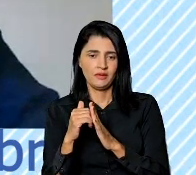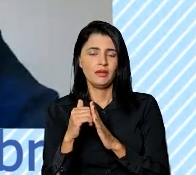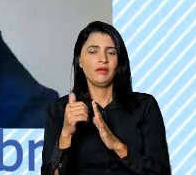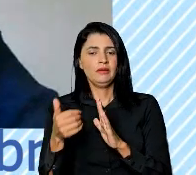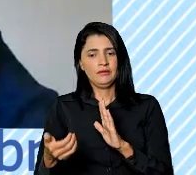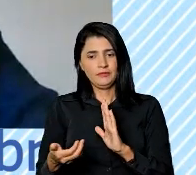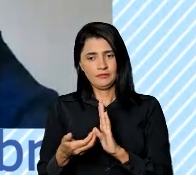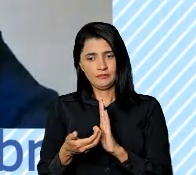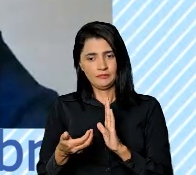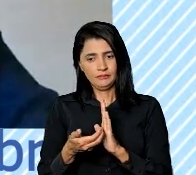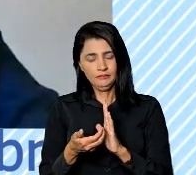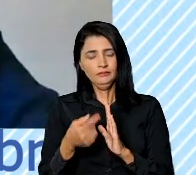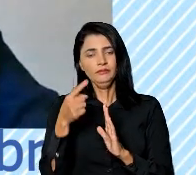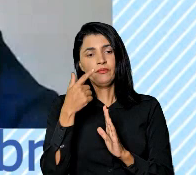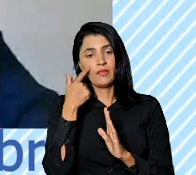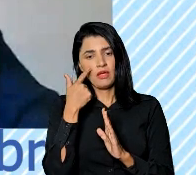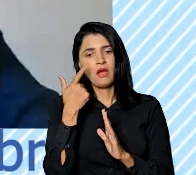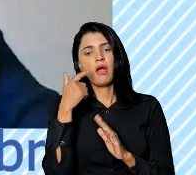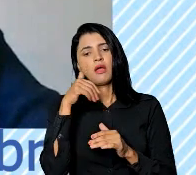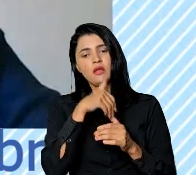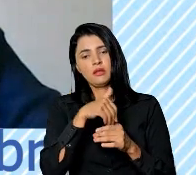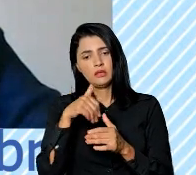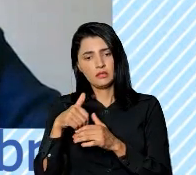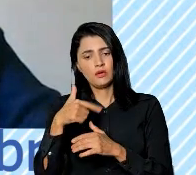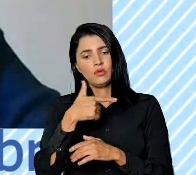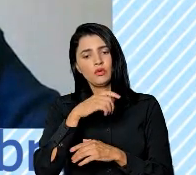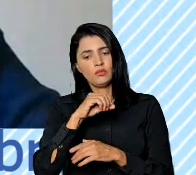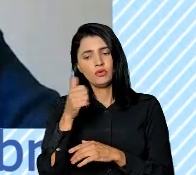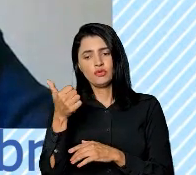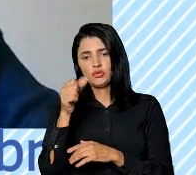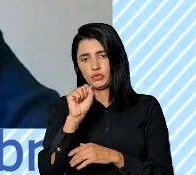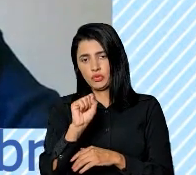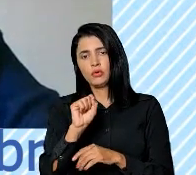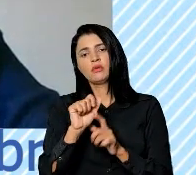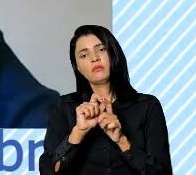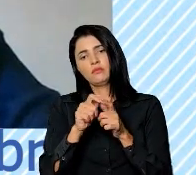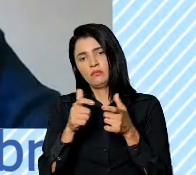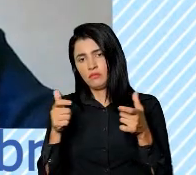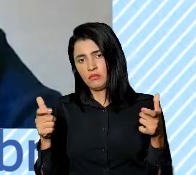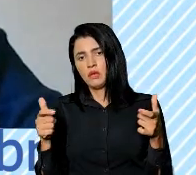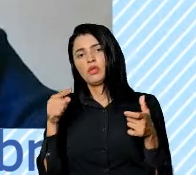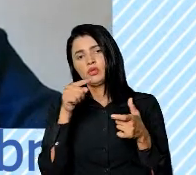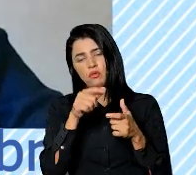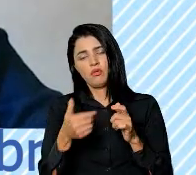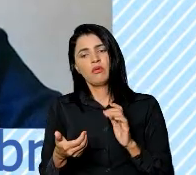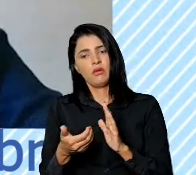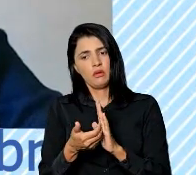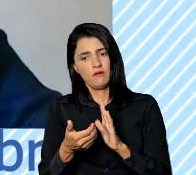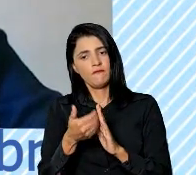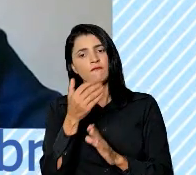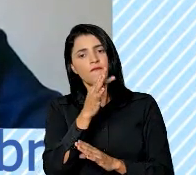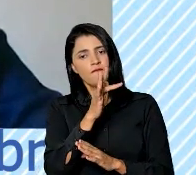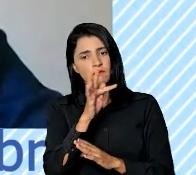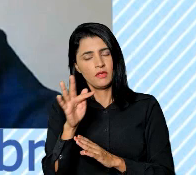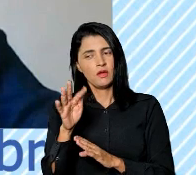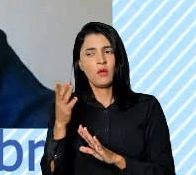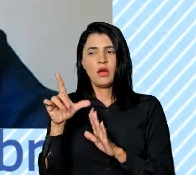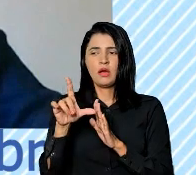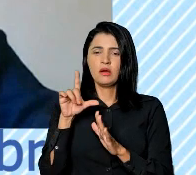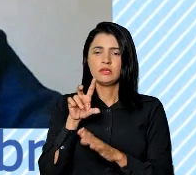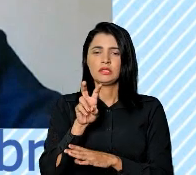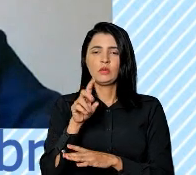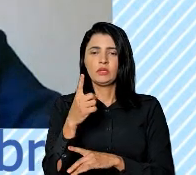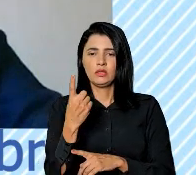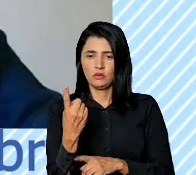eleições gerais de 2018 trouxeram, de fato, aumento na participação das mulheres na Câmara Federal. Eram 51 deputadas